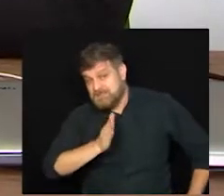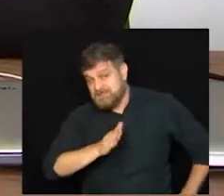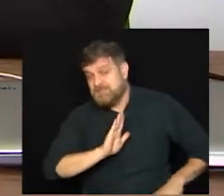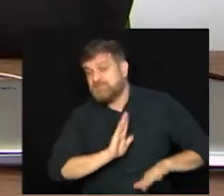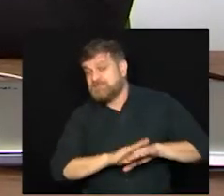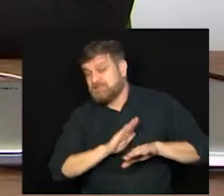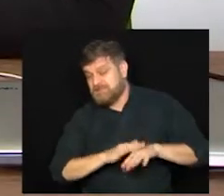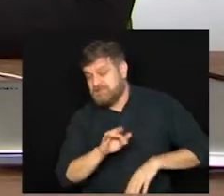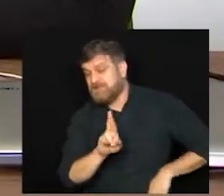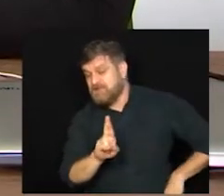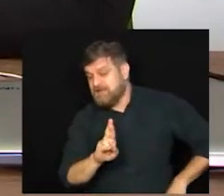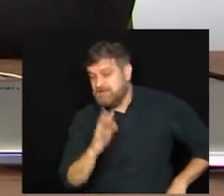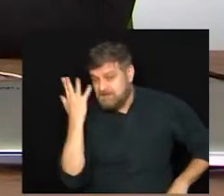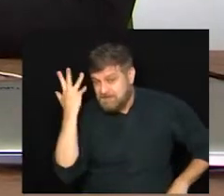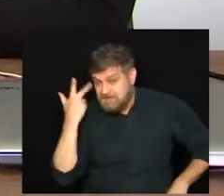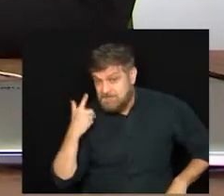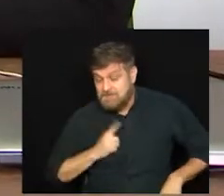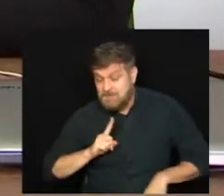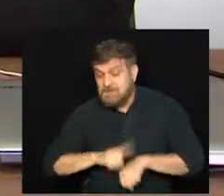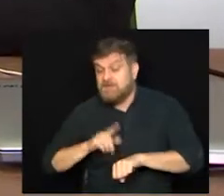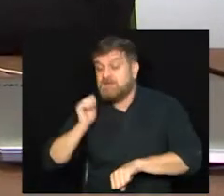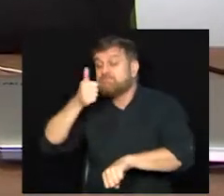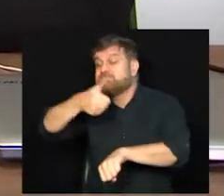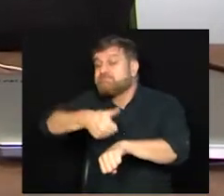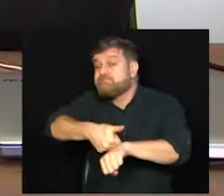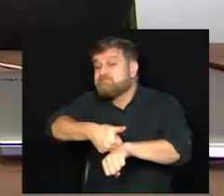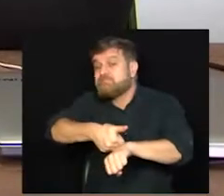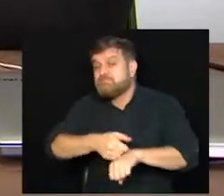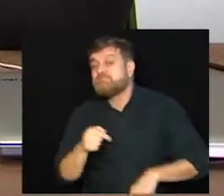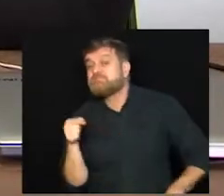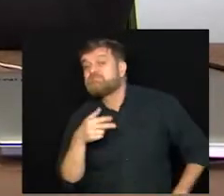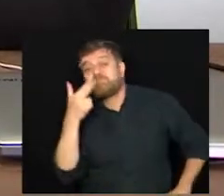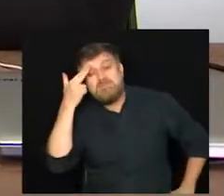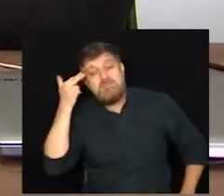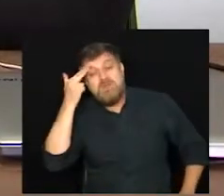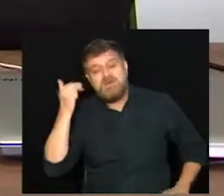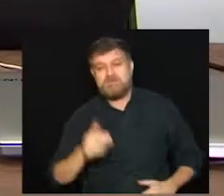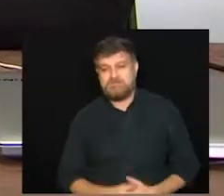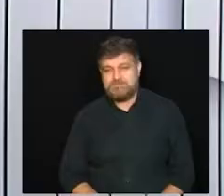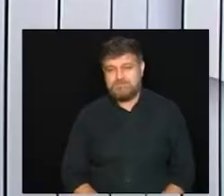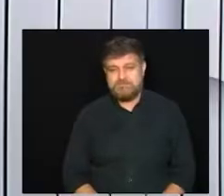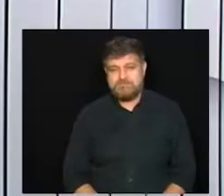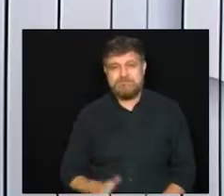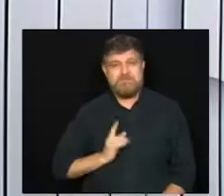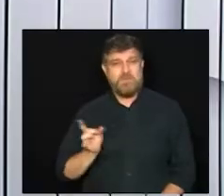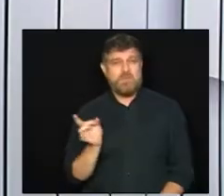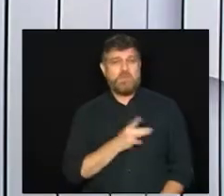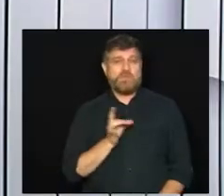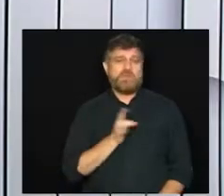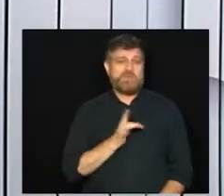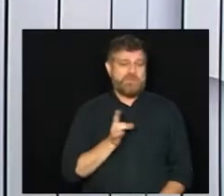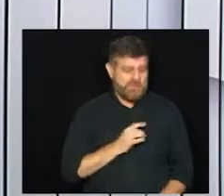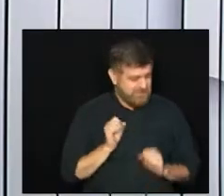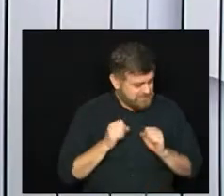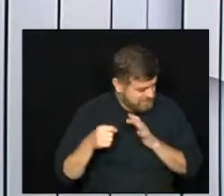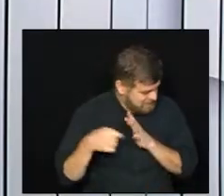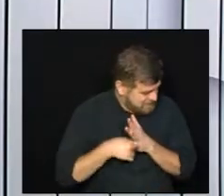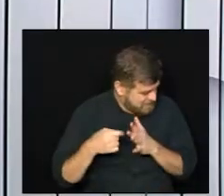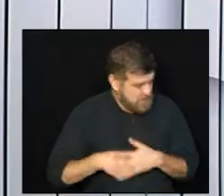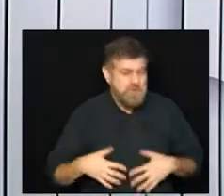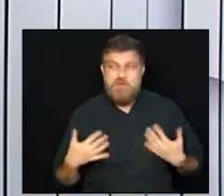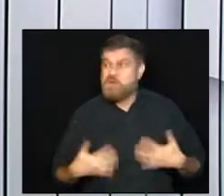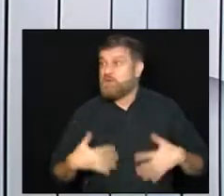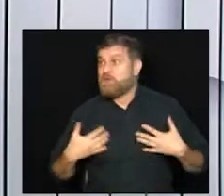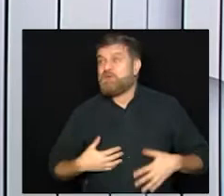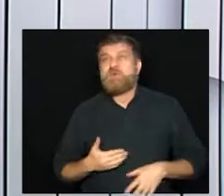sua declaração também ou vai deixar para a última hora, Gabriel? Temia que esta pergunta poderia aparecer,